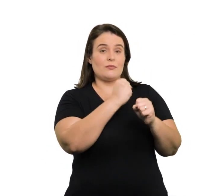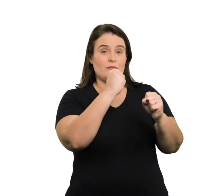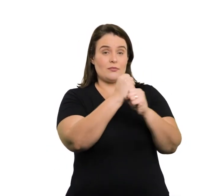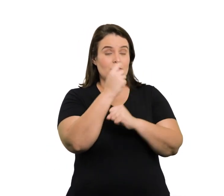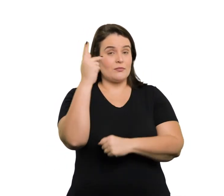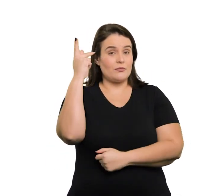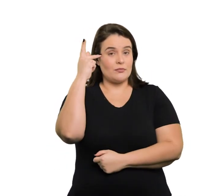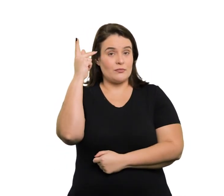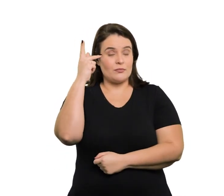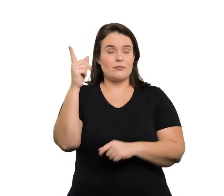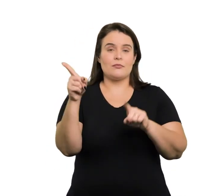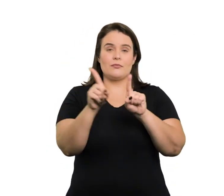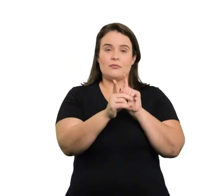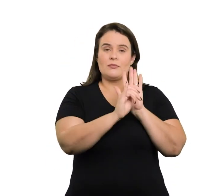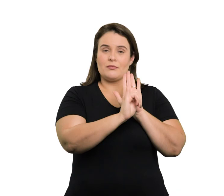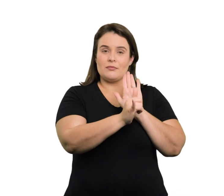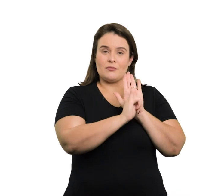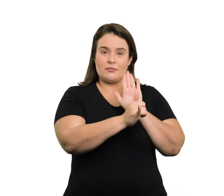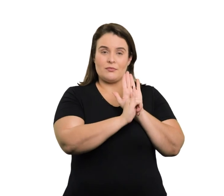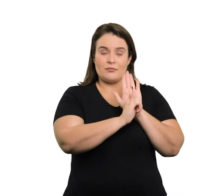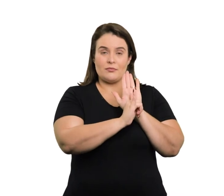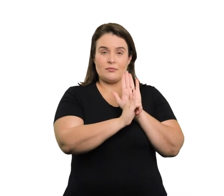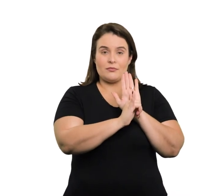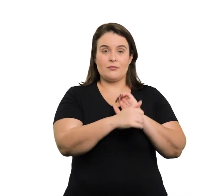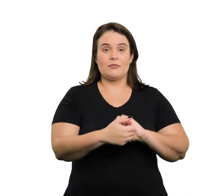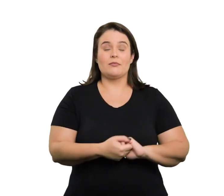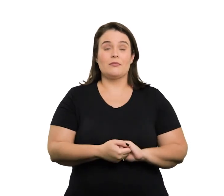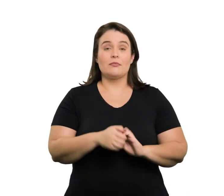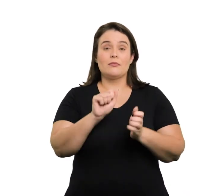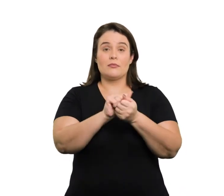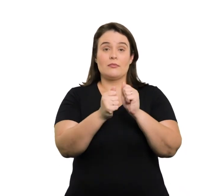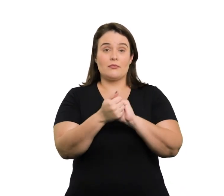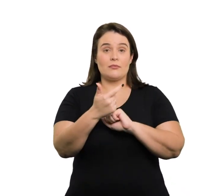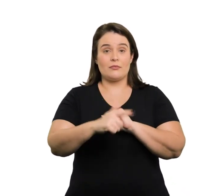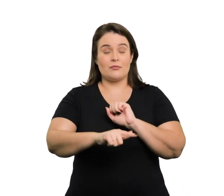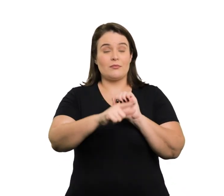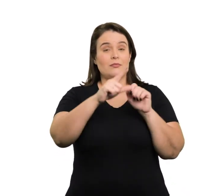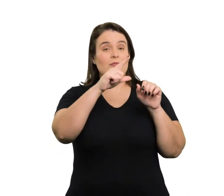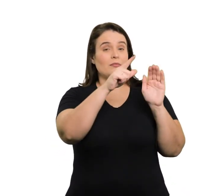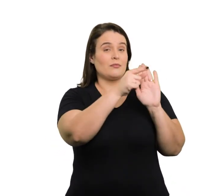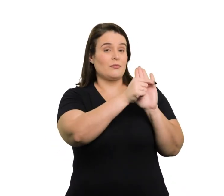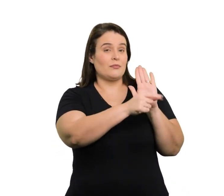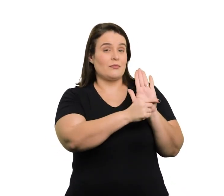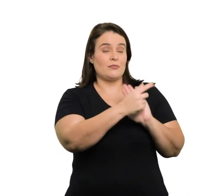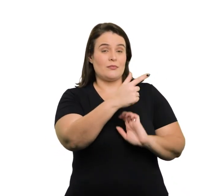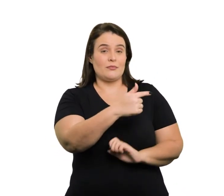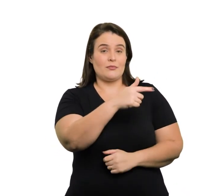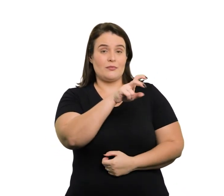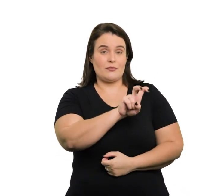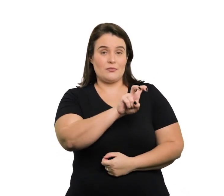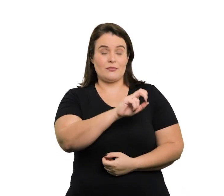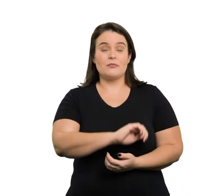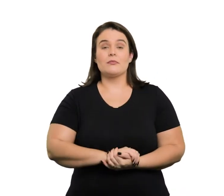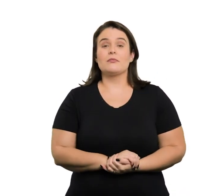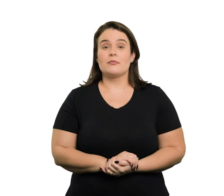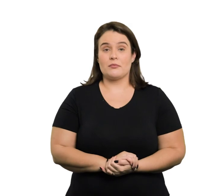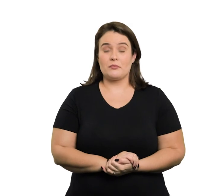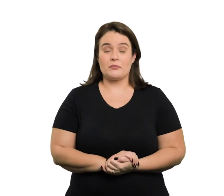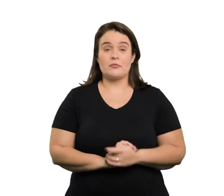seu decreto regulamentador da requalificação. Artigo 75.